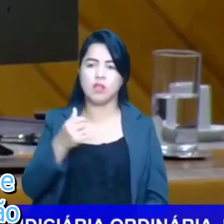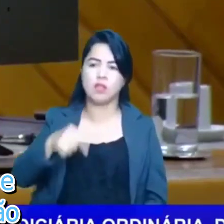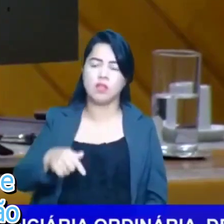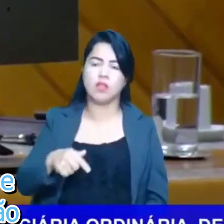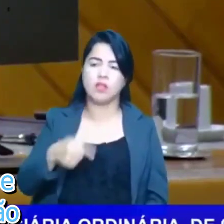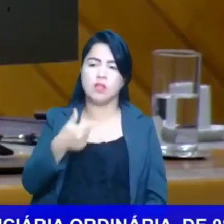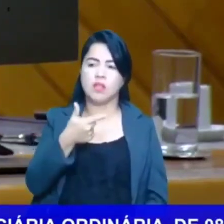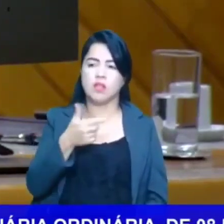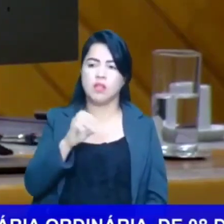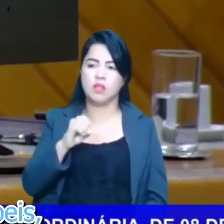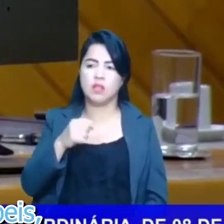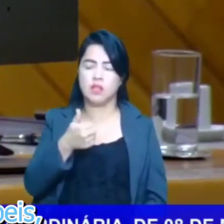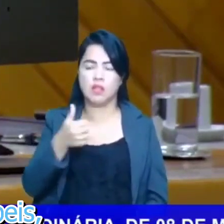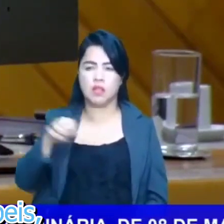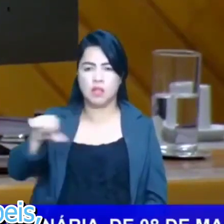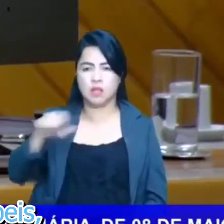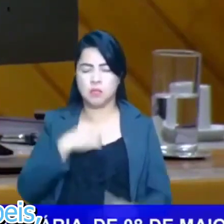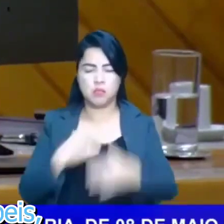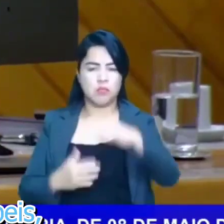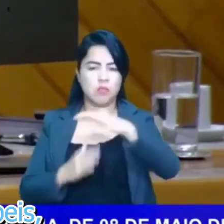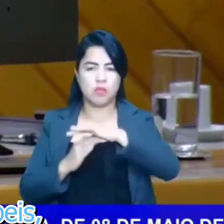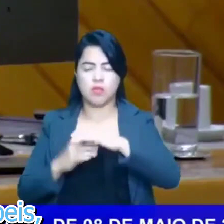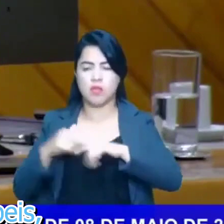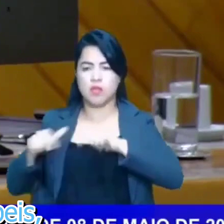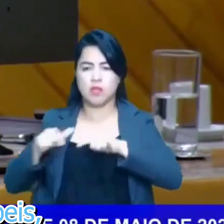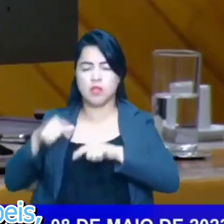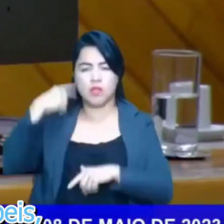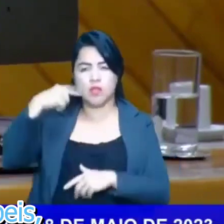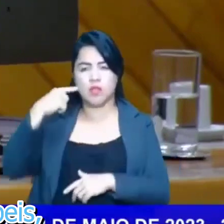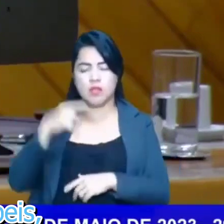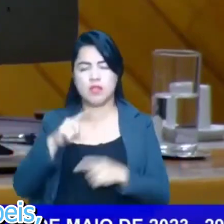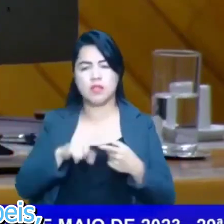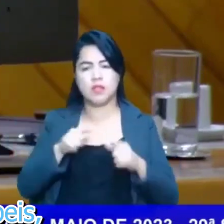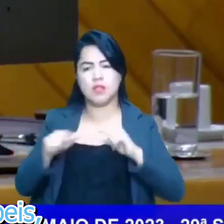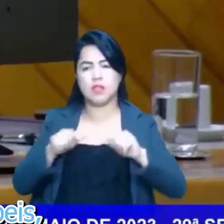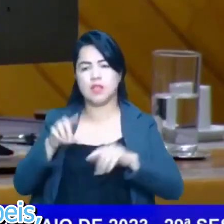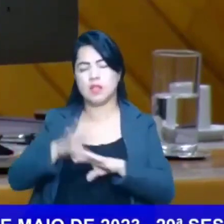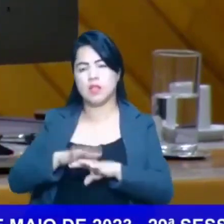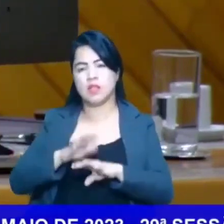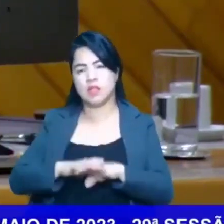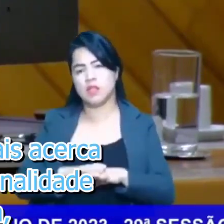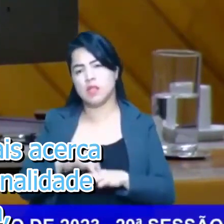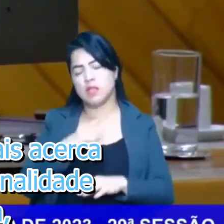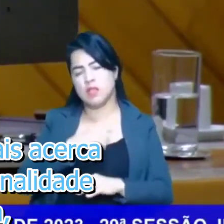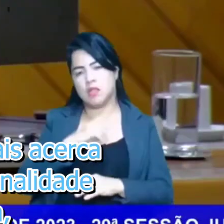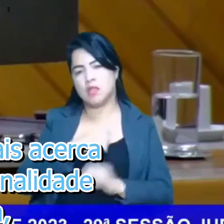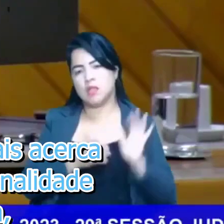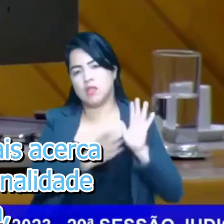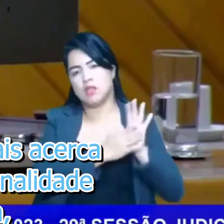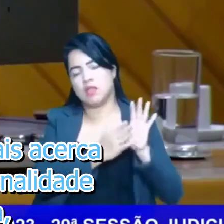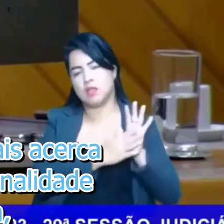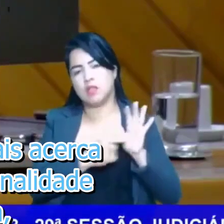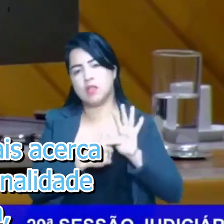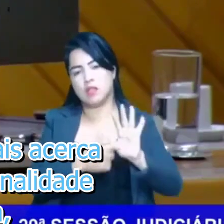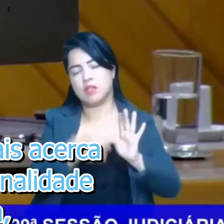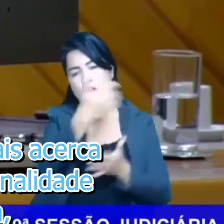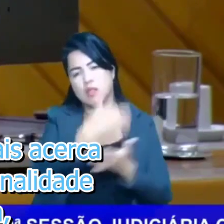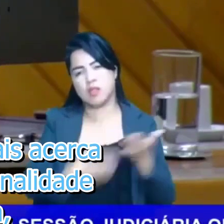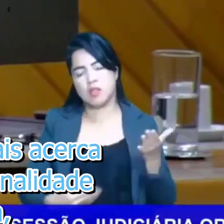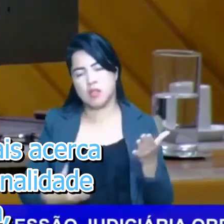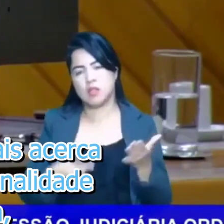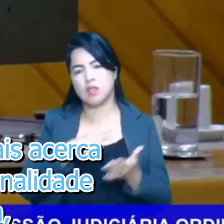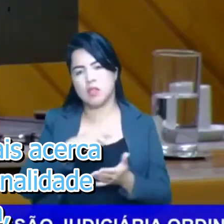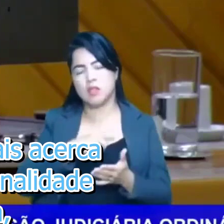23.607/2019 não limite de gastos aos serviços advocatícios e contábeis e os candidatos tenham apresentado recibos e notas